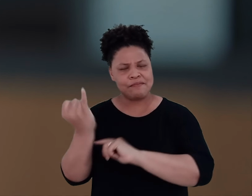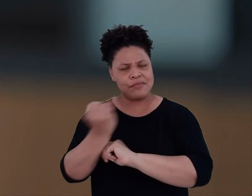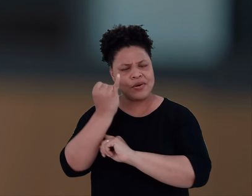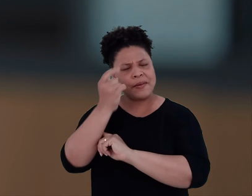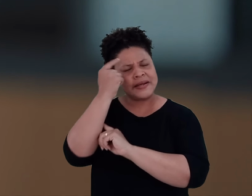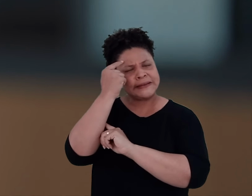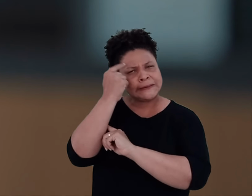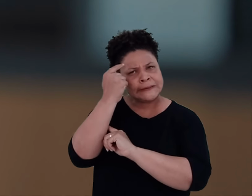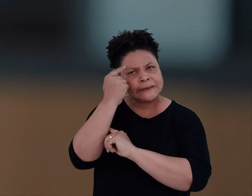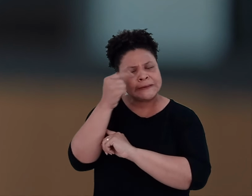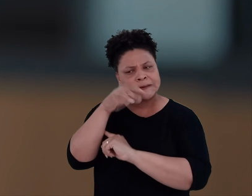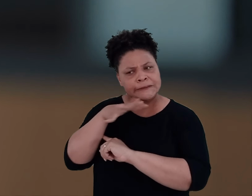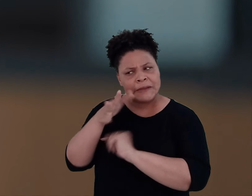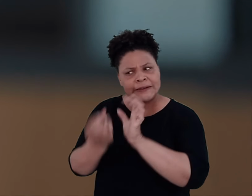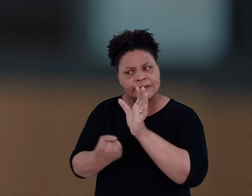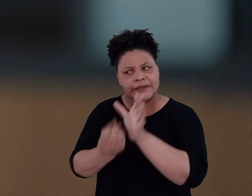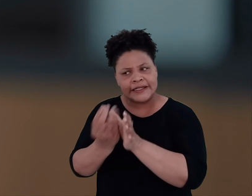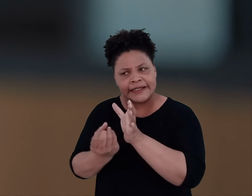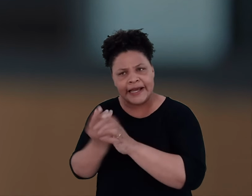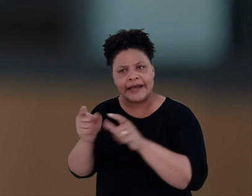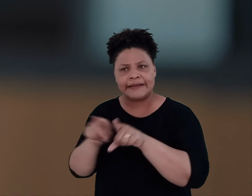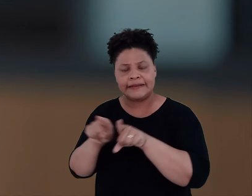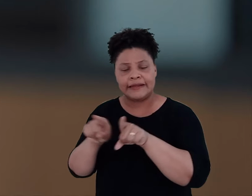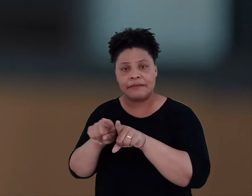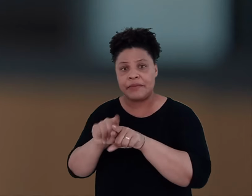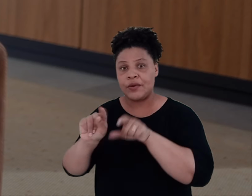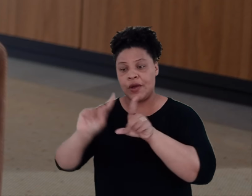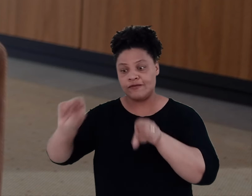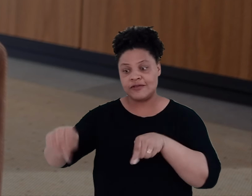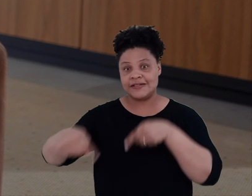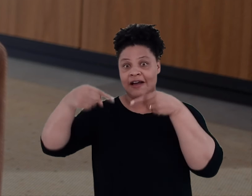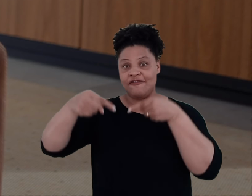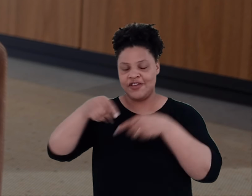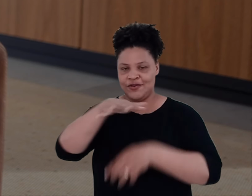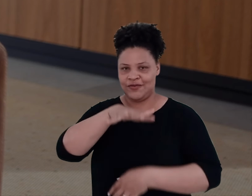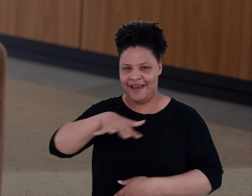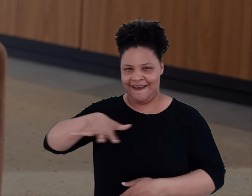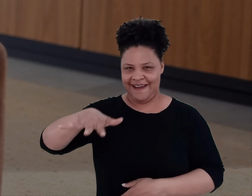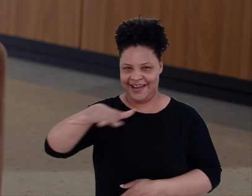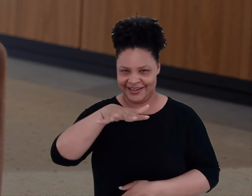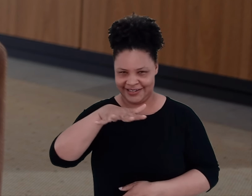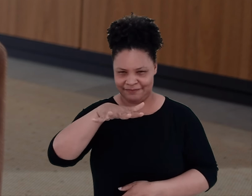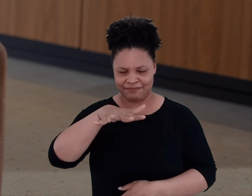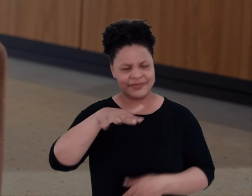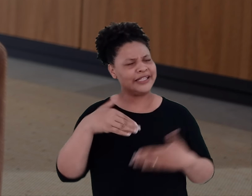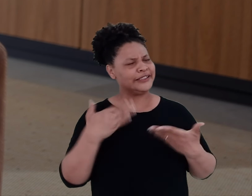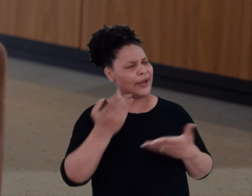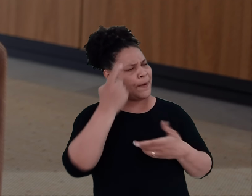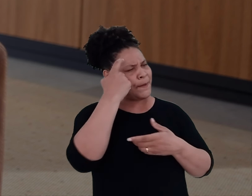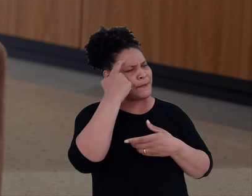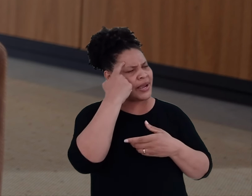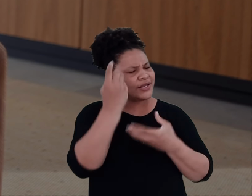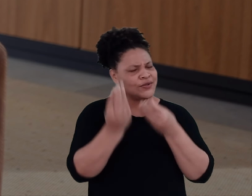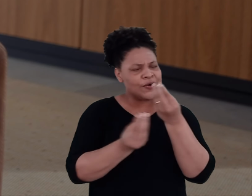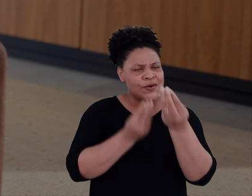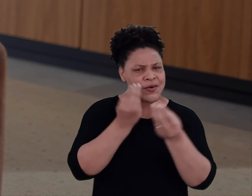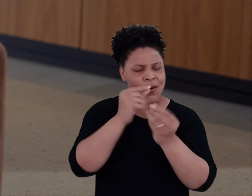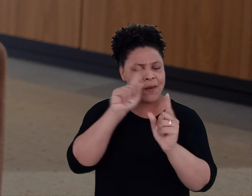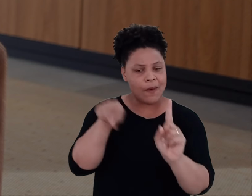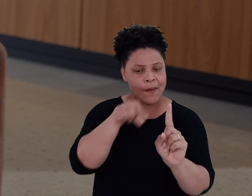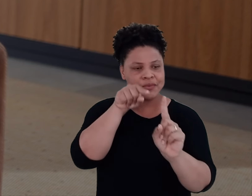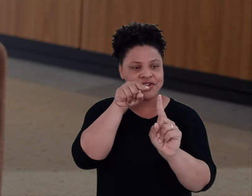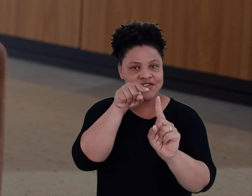espaços e se aprimorar para responder aos desafios do mercado. Isso me leva a refletir na importância de pensarmos a presença negra no